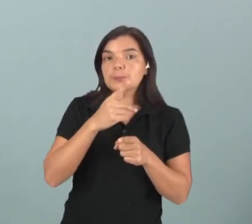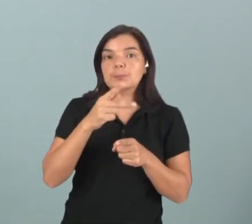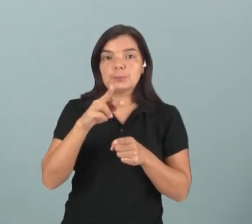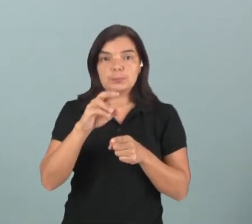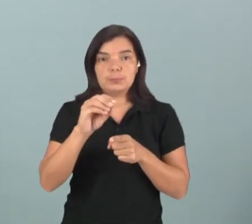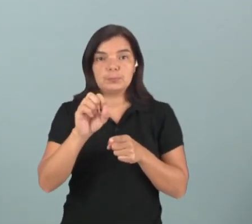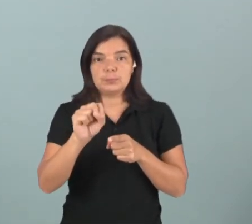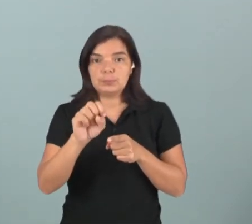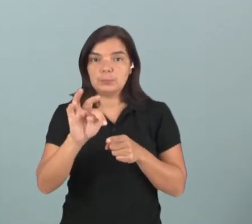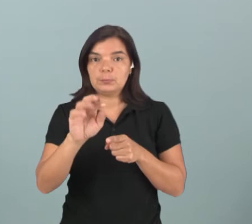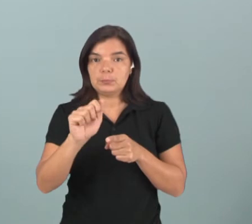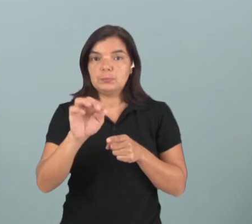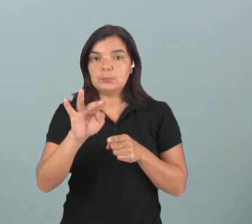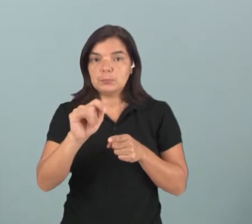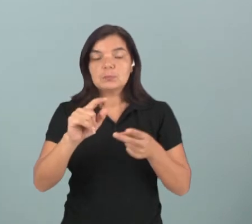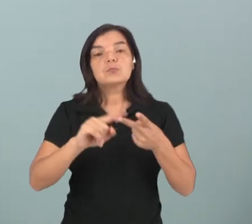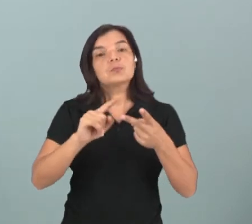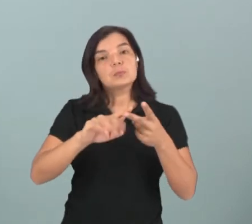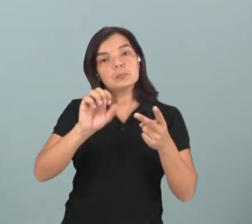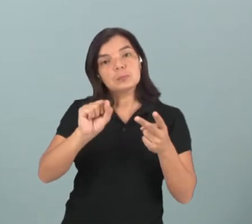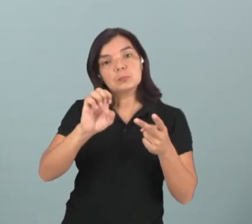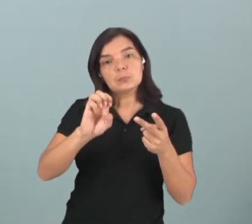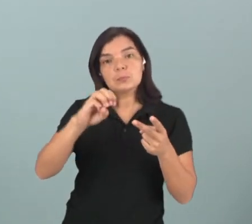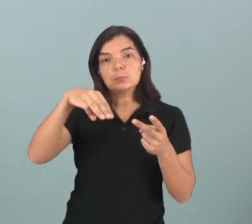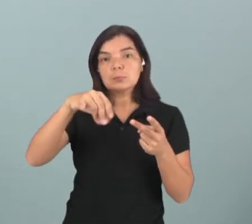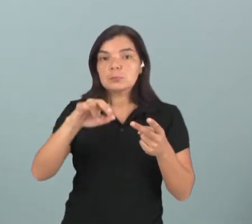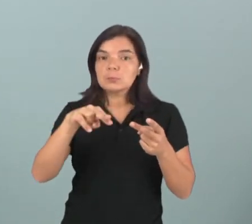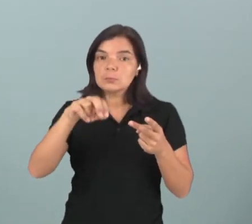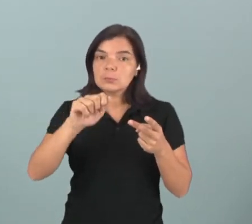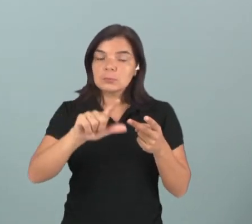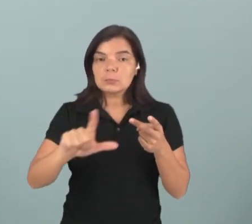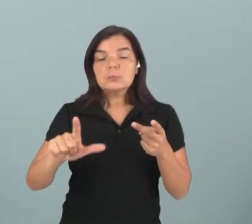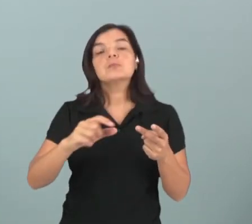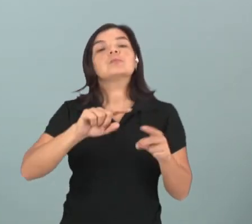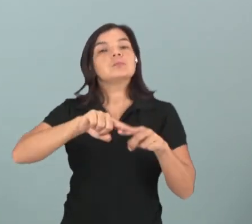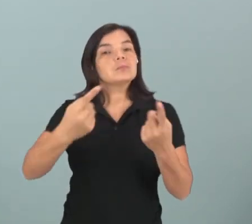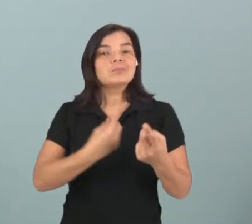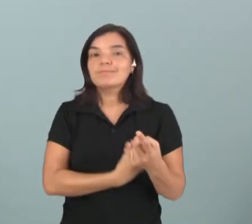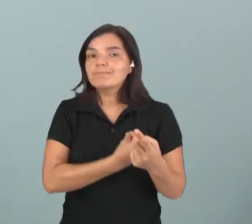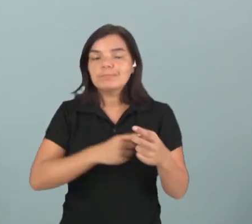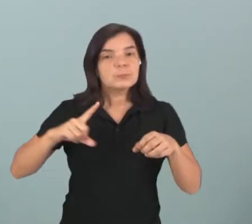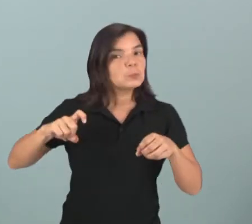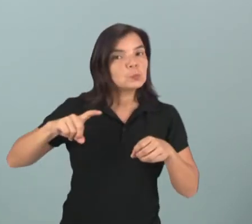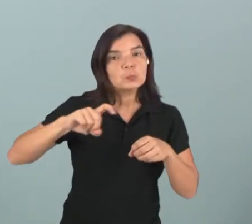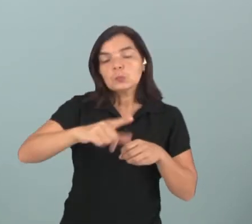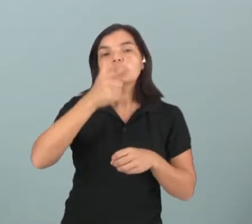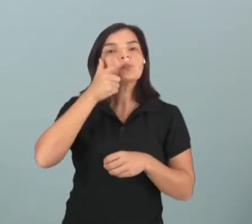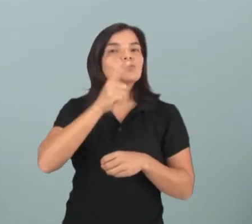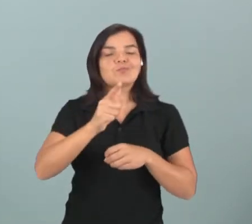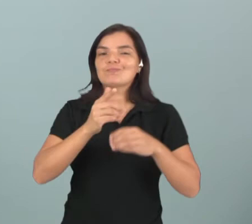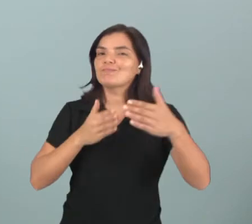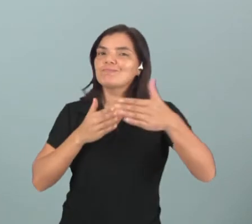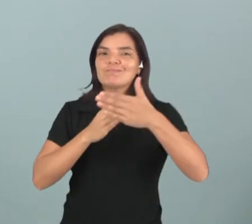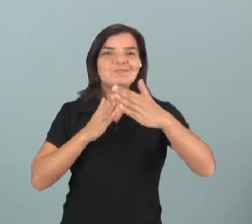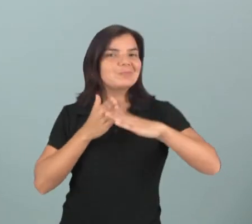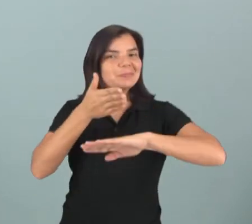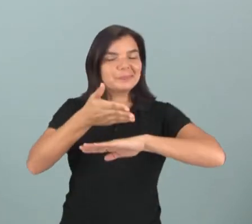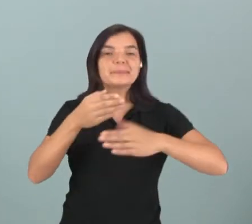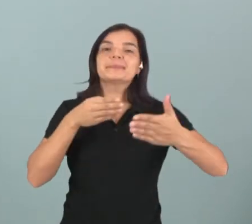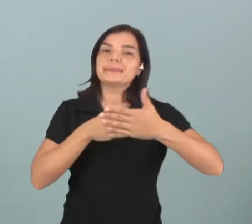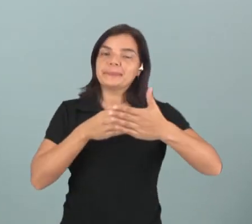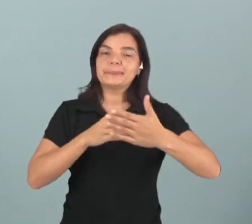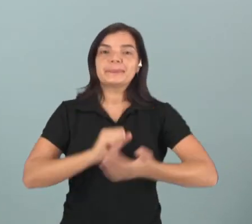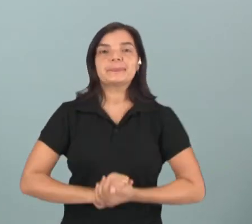prostático quanto o líquido seminal, mas não tem a presença dos espermatozoides porque eles não conseguem migrar através dos